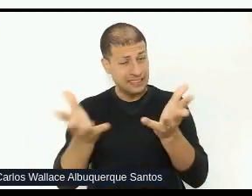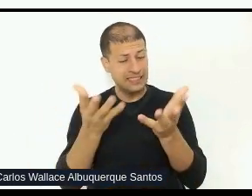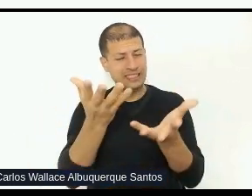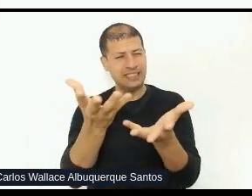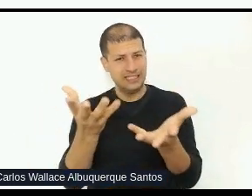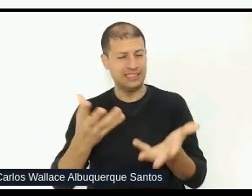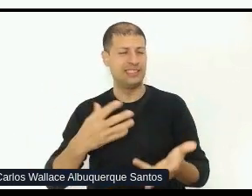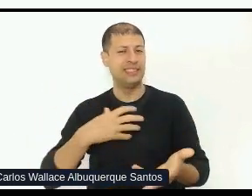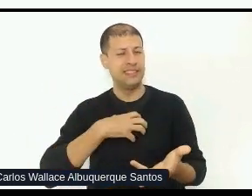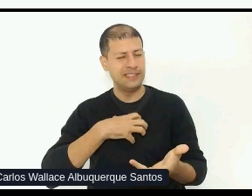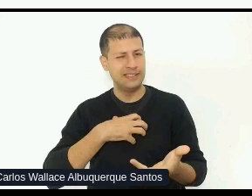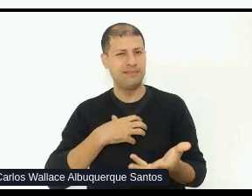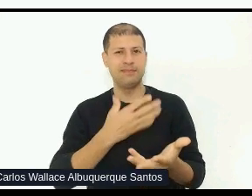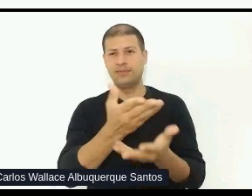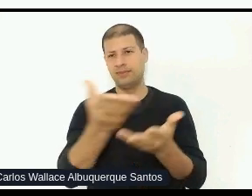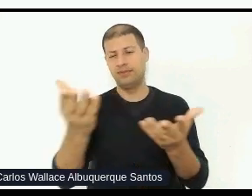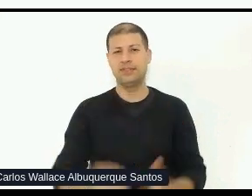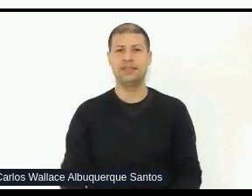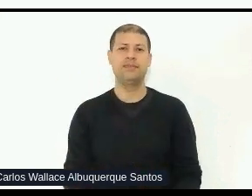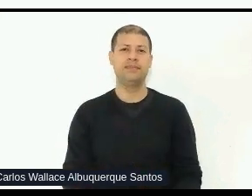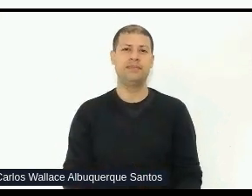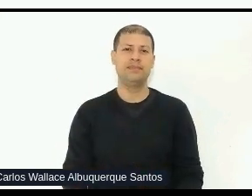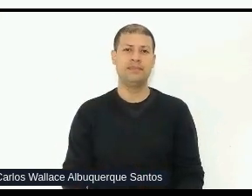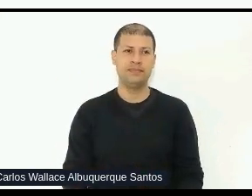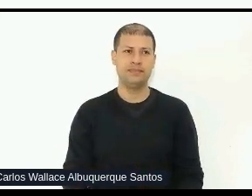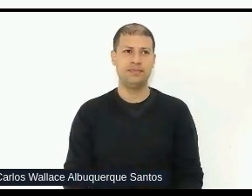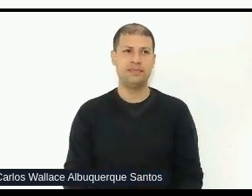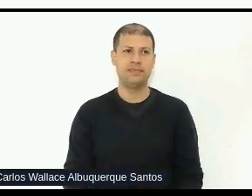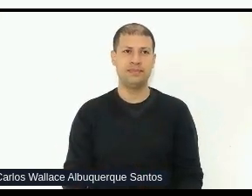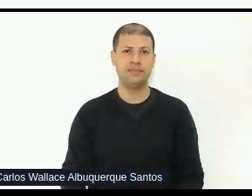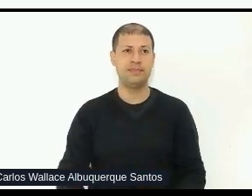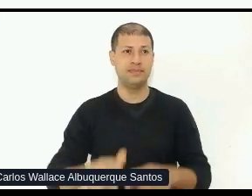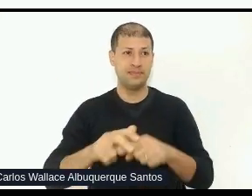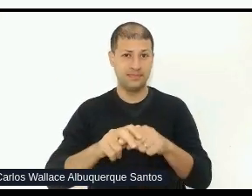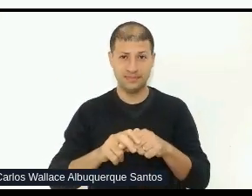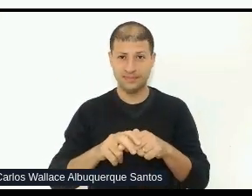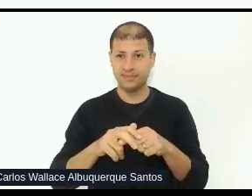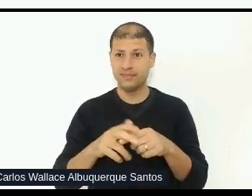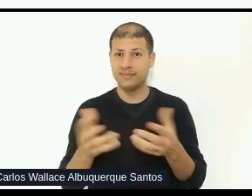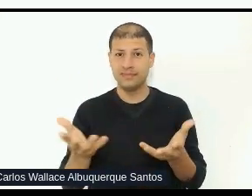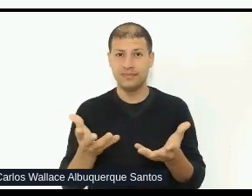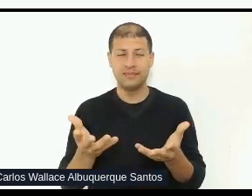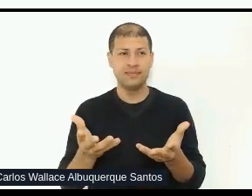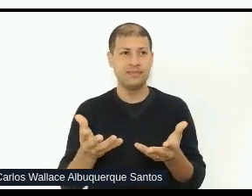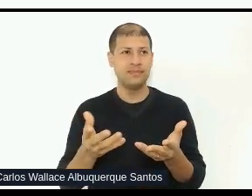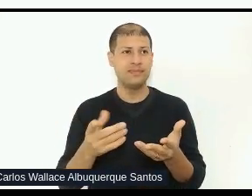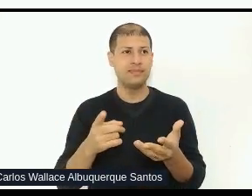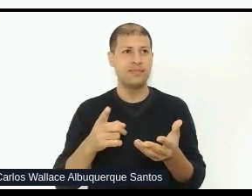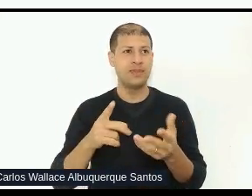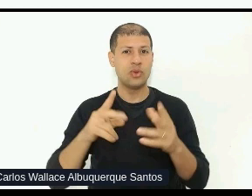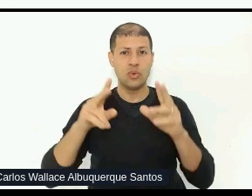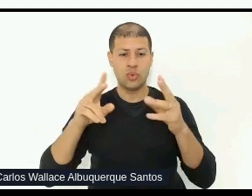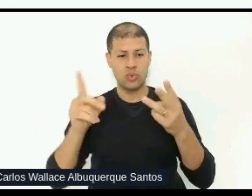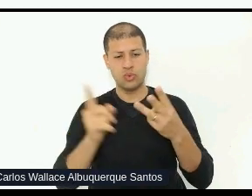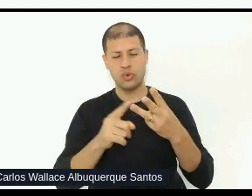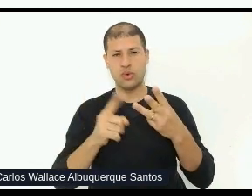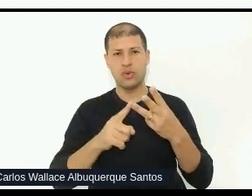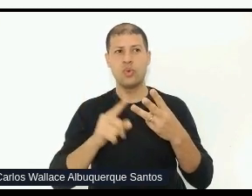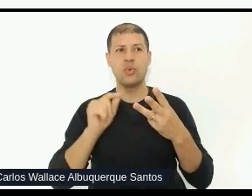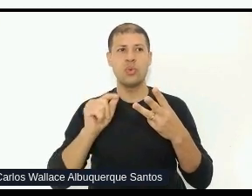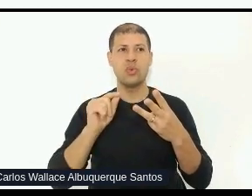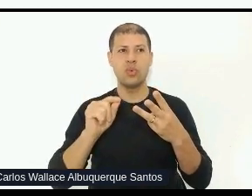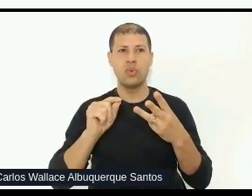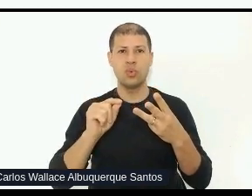sentimento para vocês. E com isso, a tema final é curar